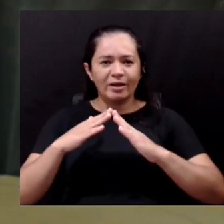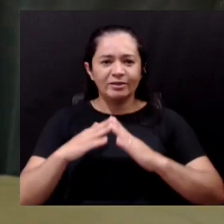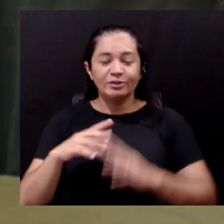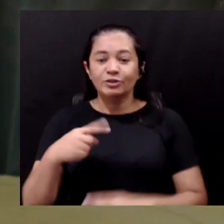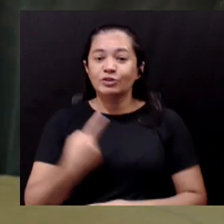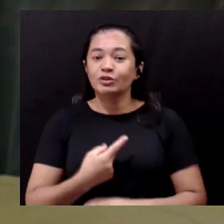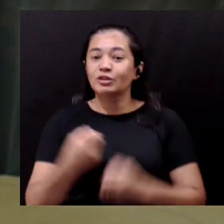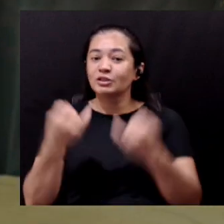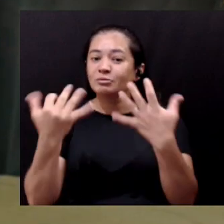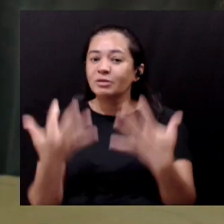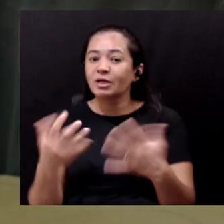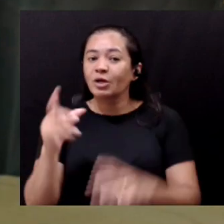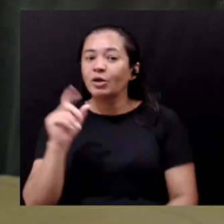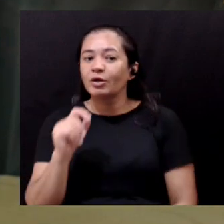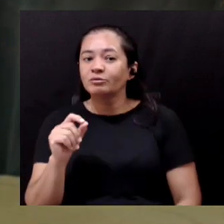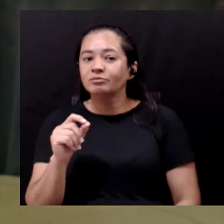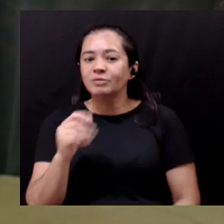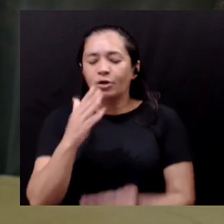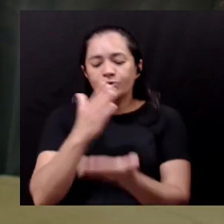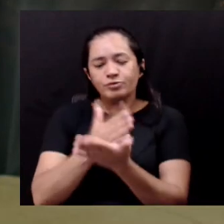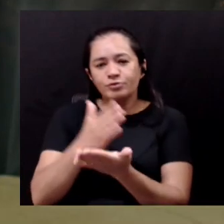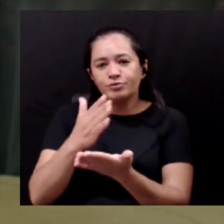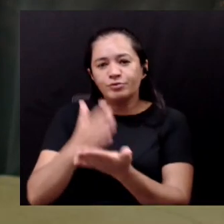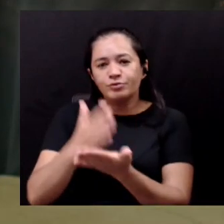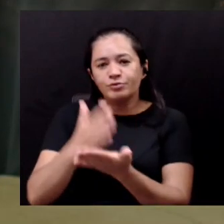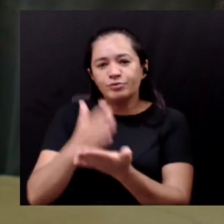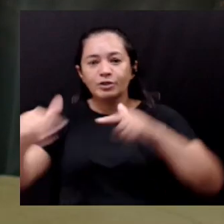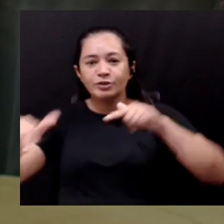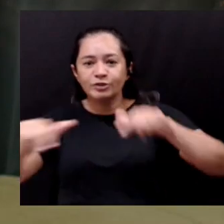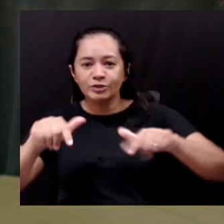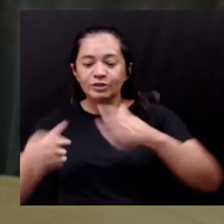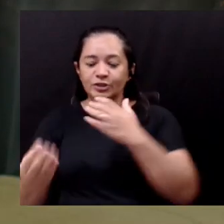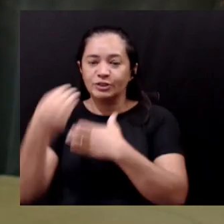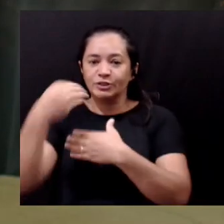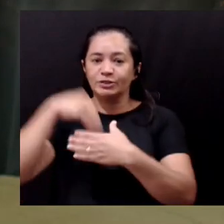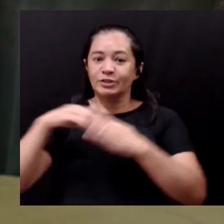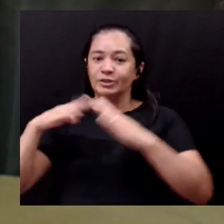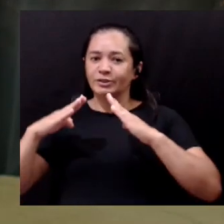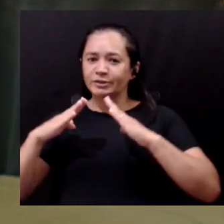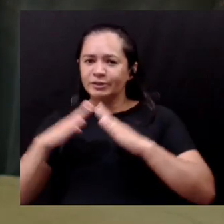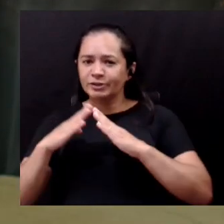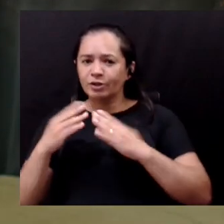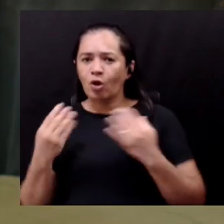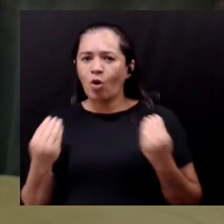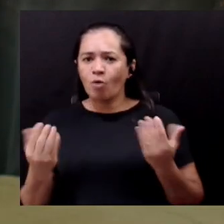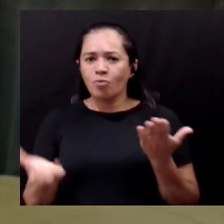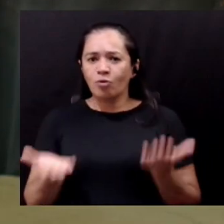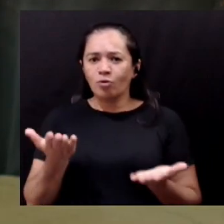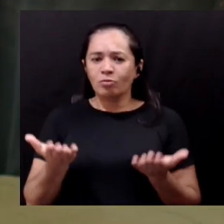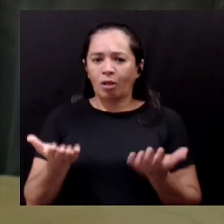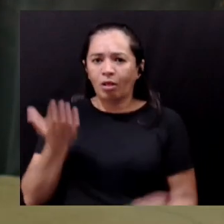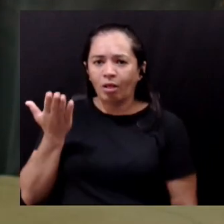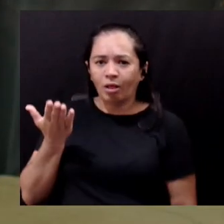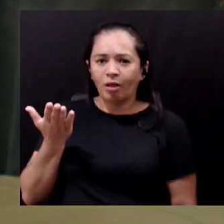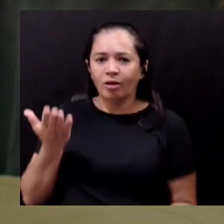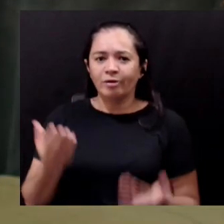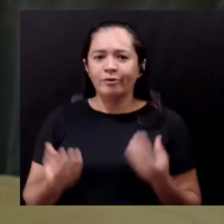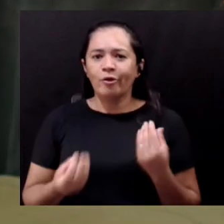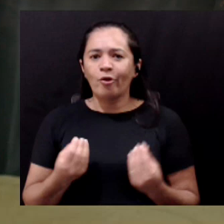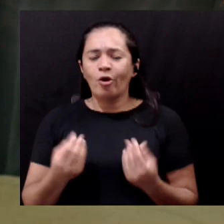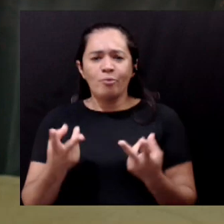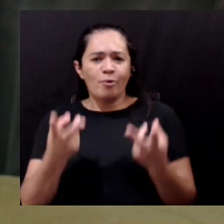de divisão de tarefas em casa. Quando o equilíbrio vira desequilíbrio. Como identificar um parceiro